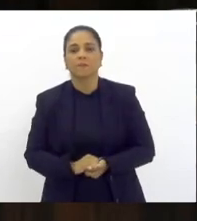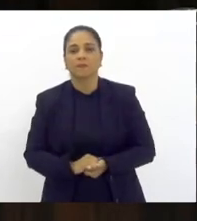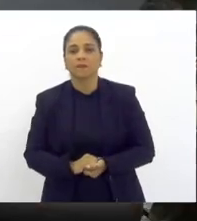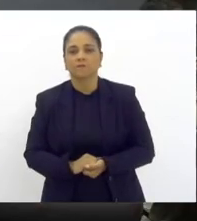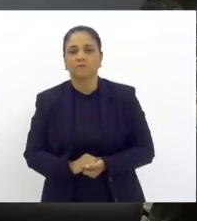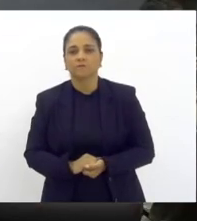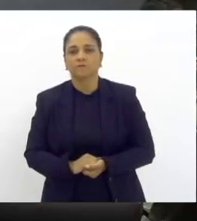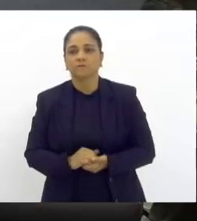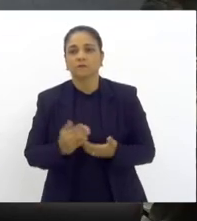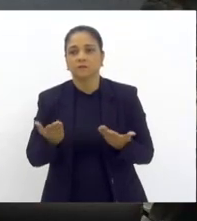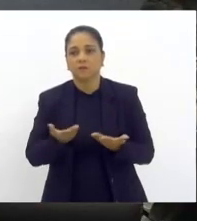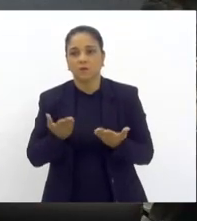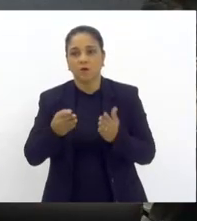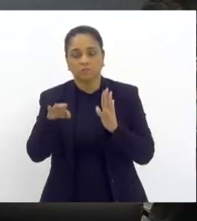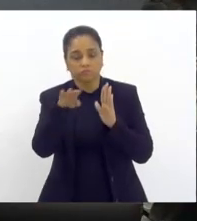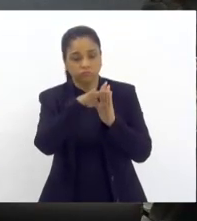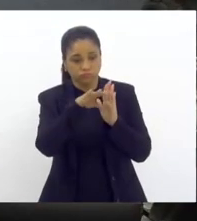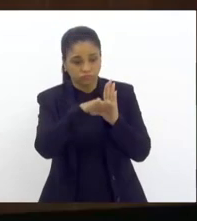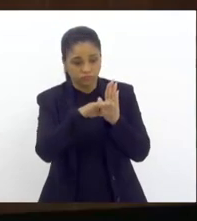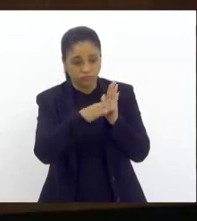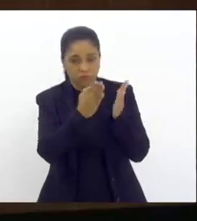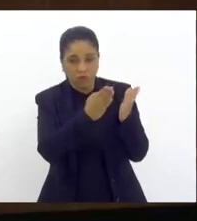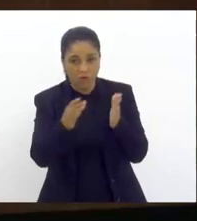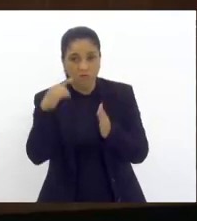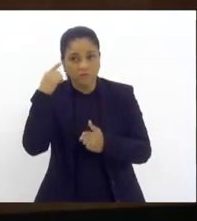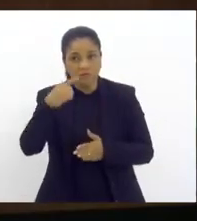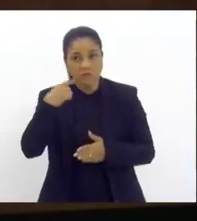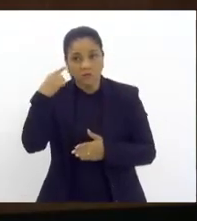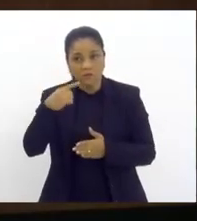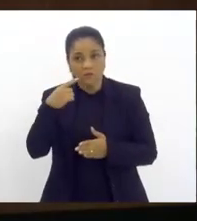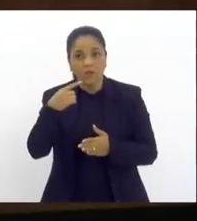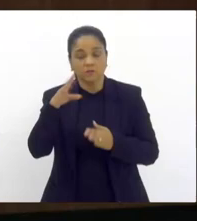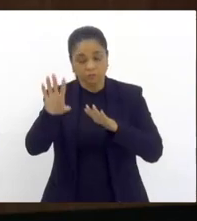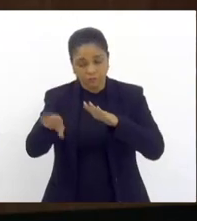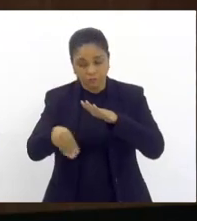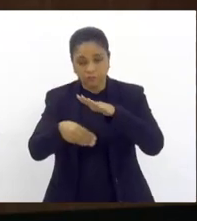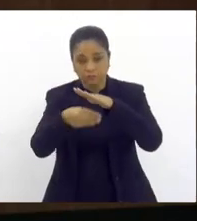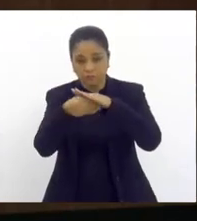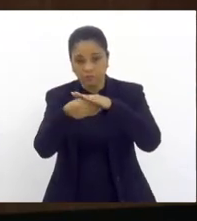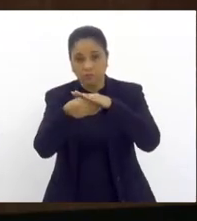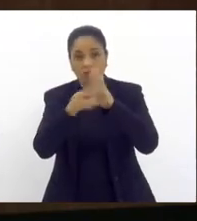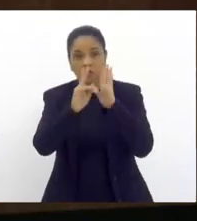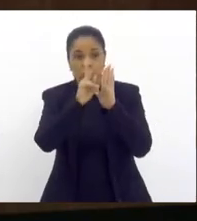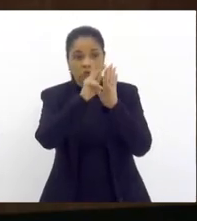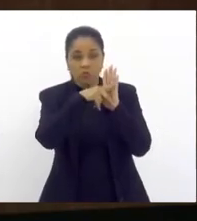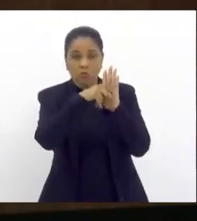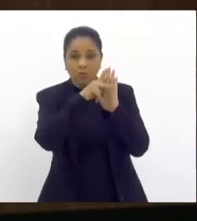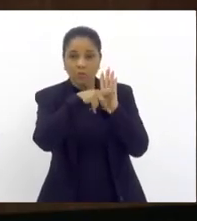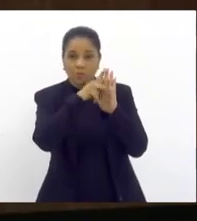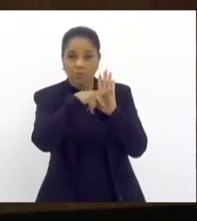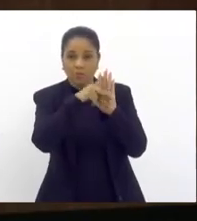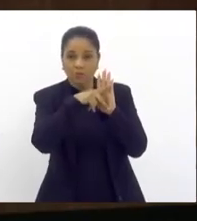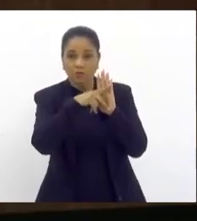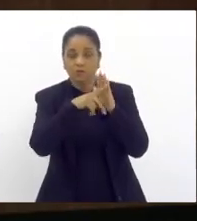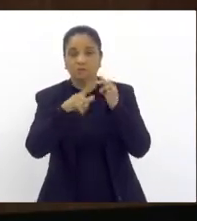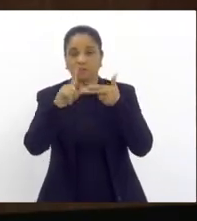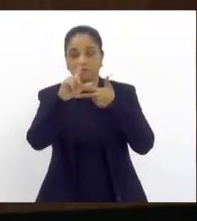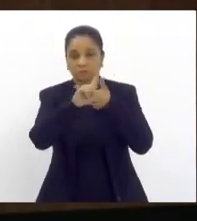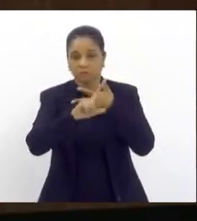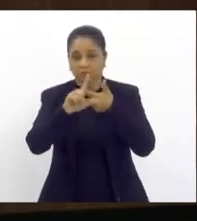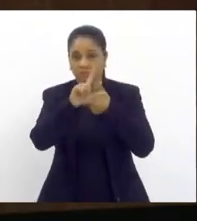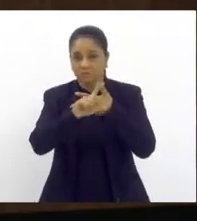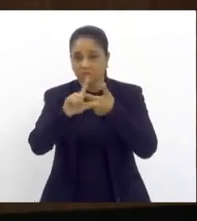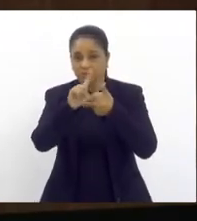A questão de ordem pedida pelo deputado, porque foi o nobre deputado que colocou a emenda no projeto da indicação legislativa que trata